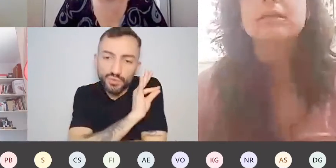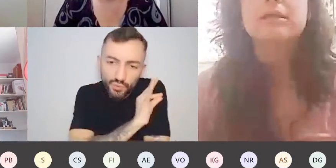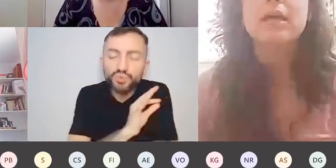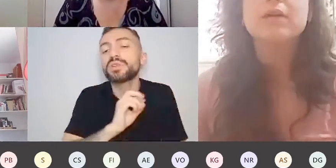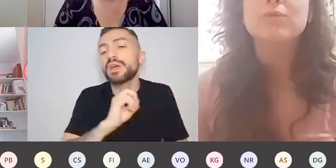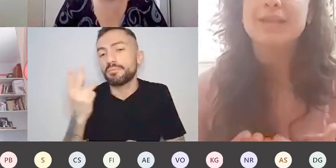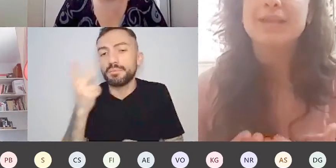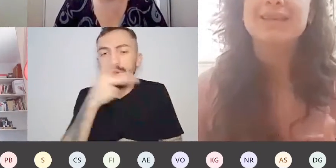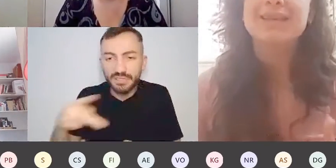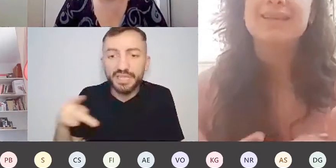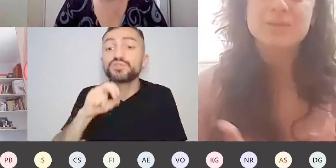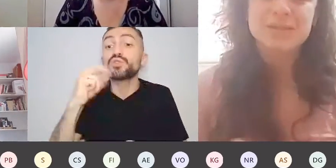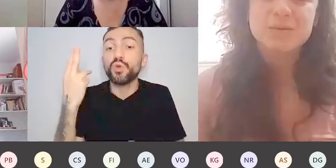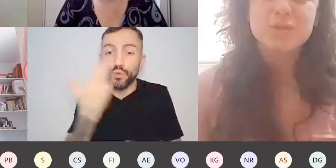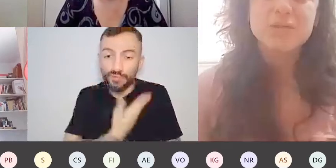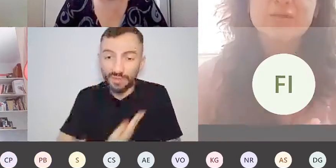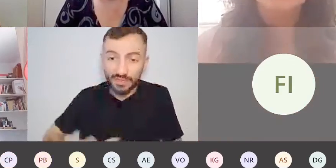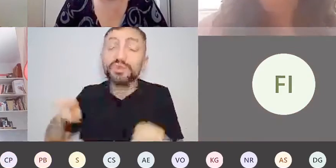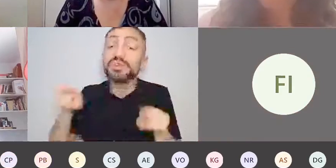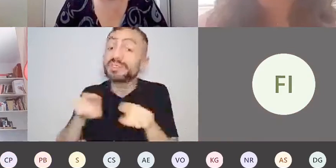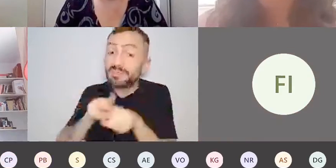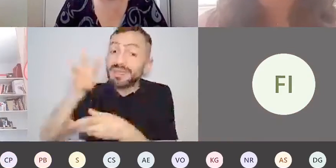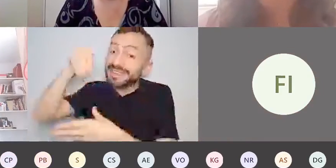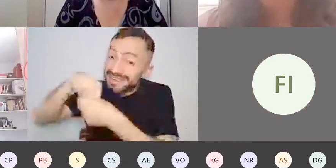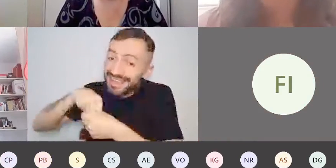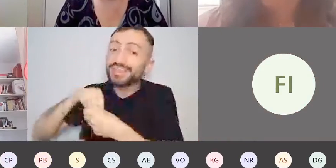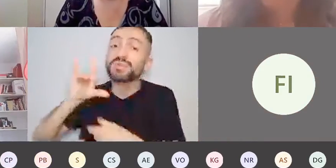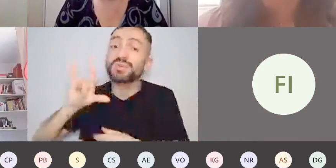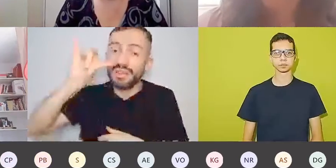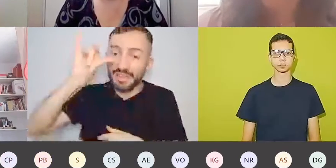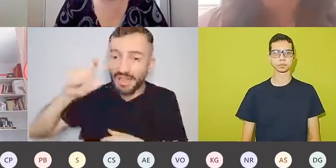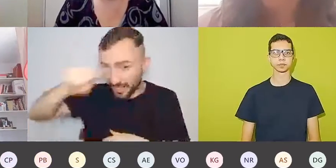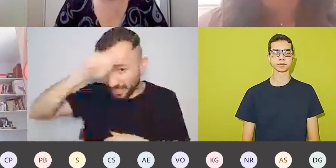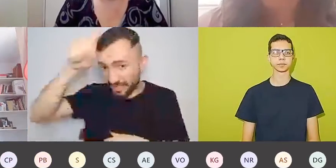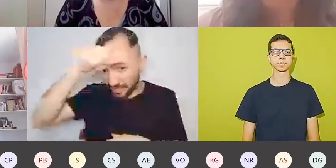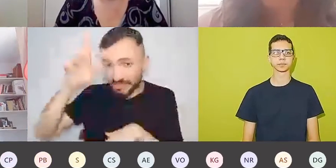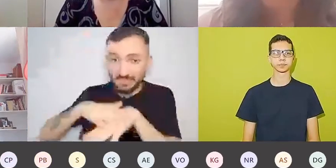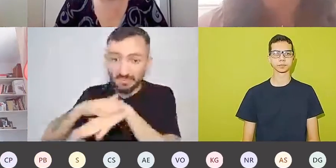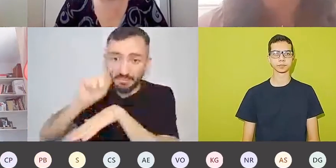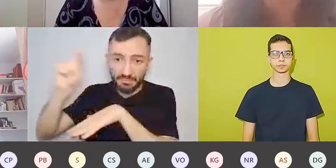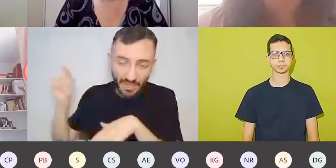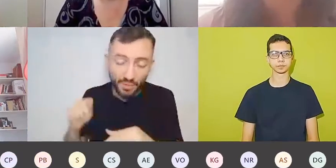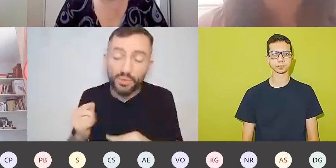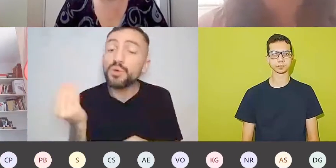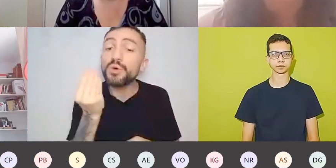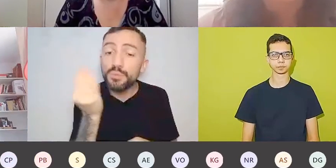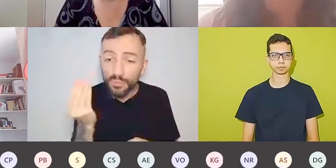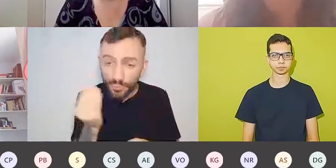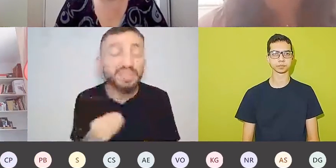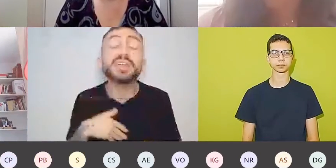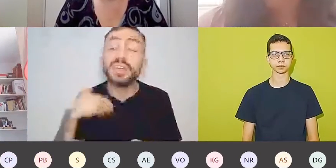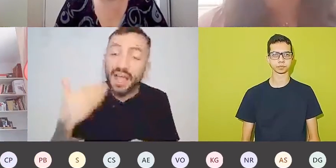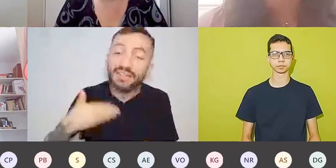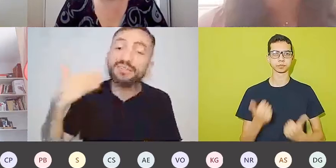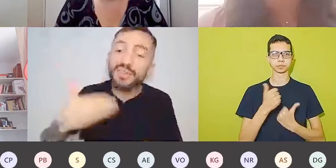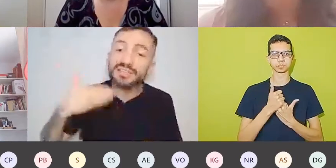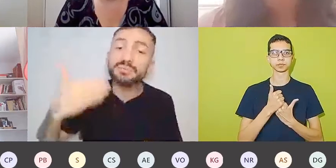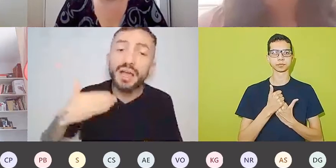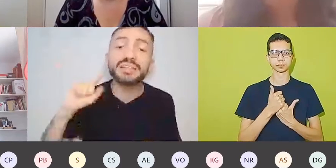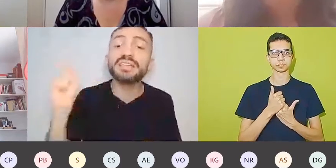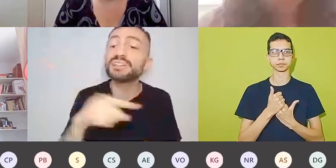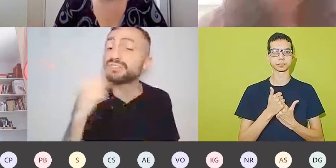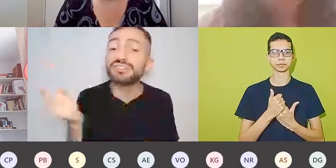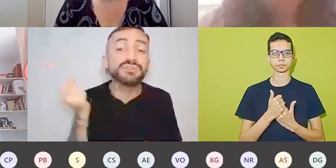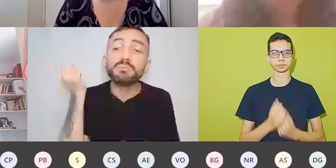tem tanto no executivo e no legislativo quanto nos trabalhadores, a gente tem perdido cada vez mais essa ideia